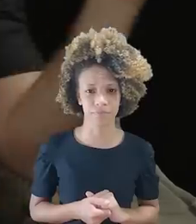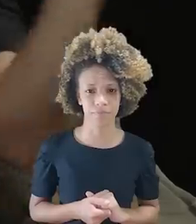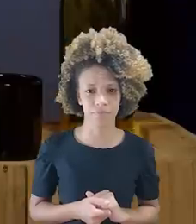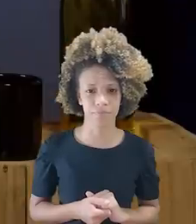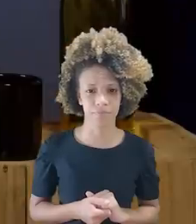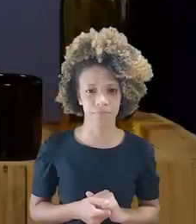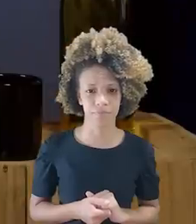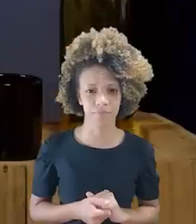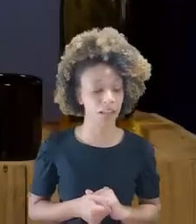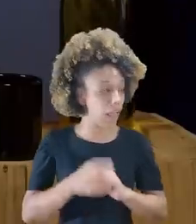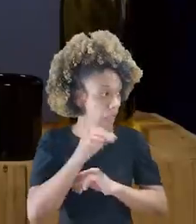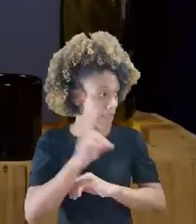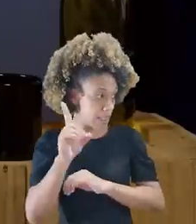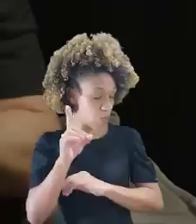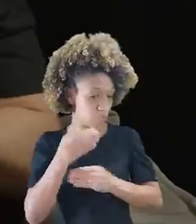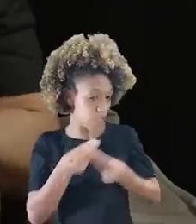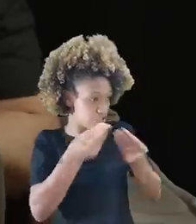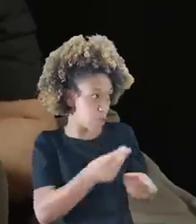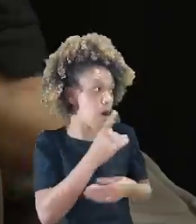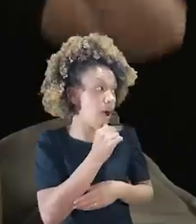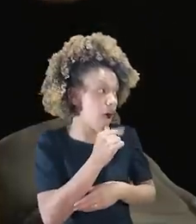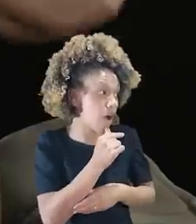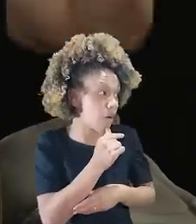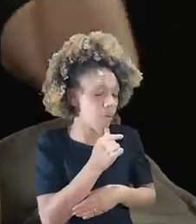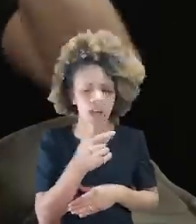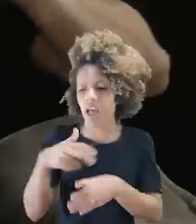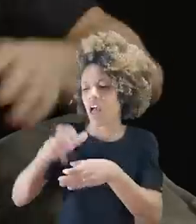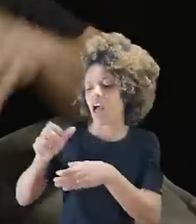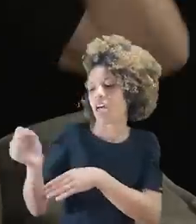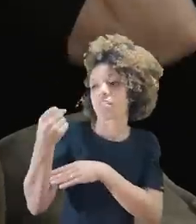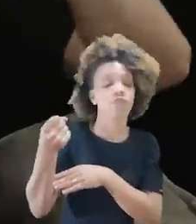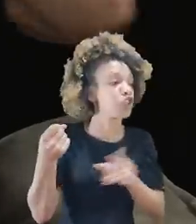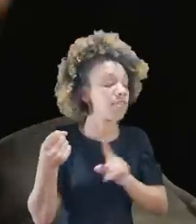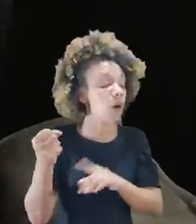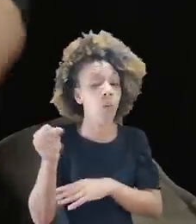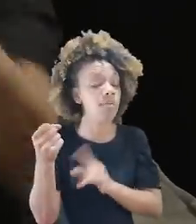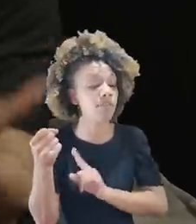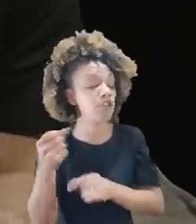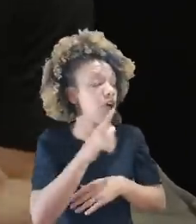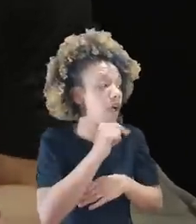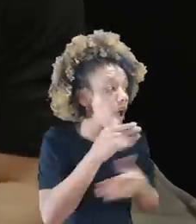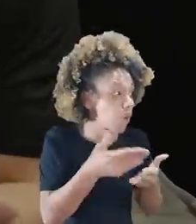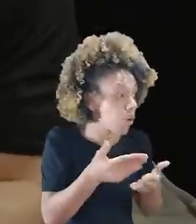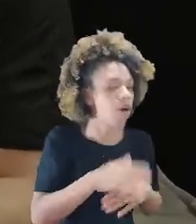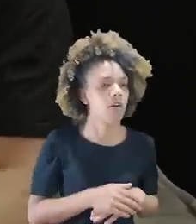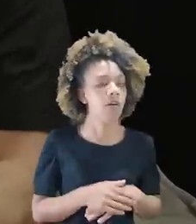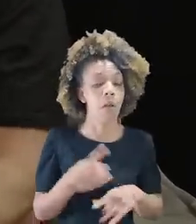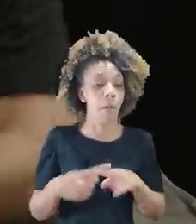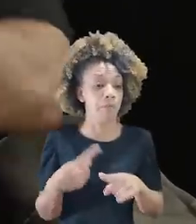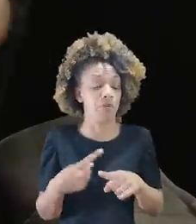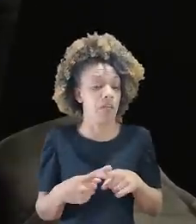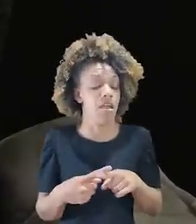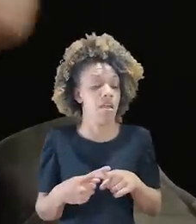viver horrio Deus te deu água água e você tá lá não a cer não tem cerveja irmão é água nesse momento é água